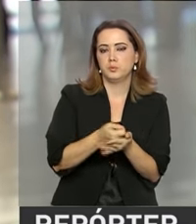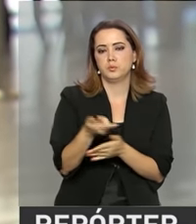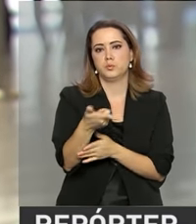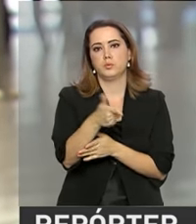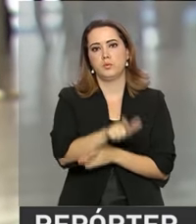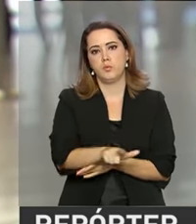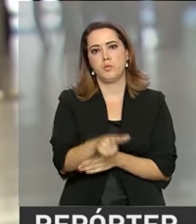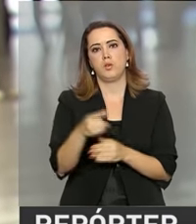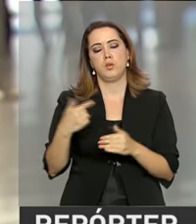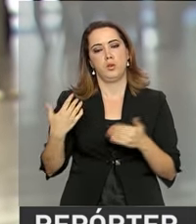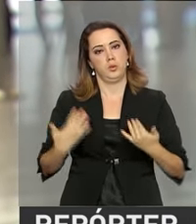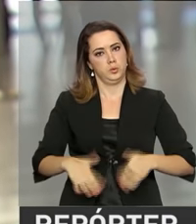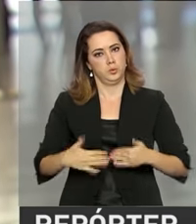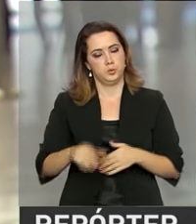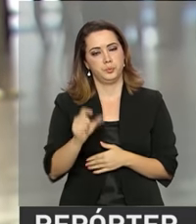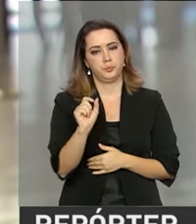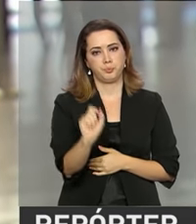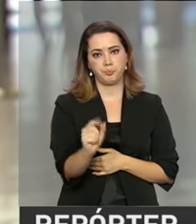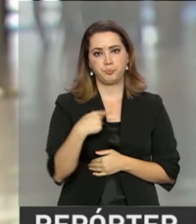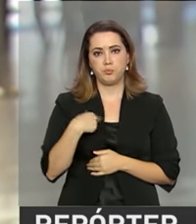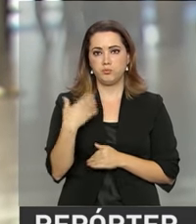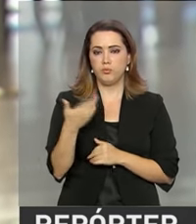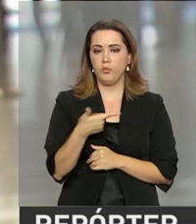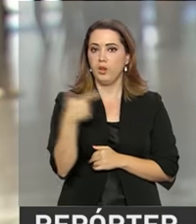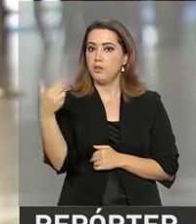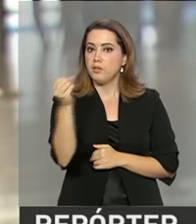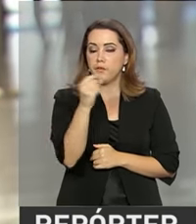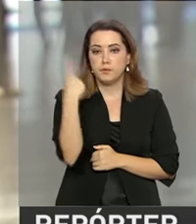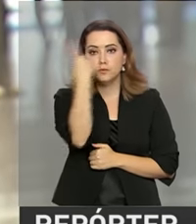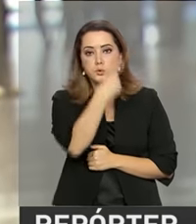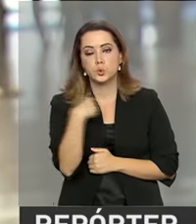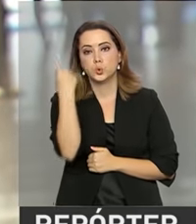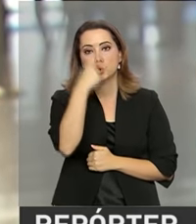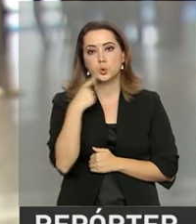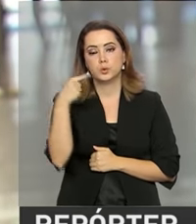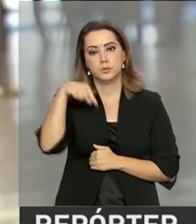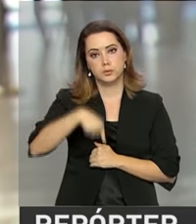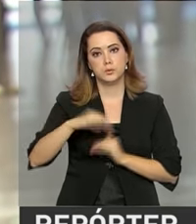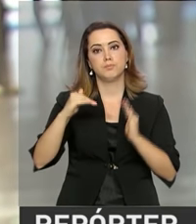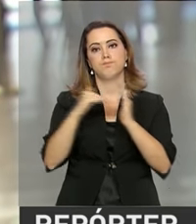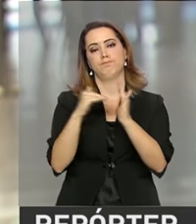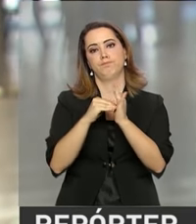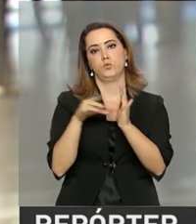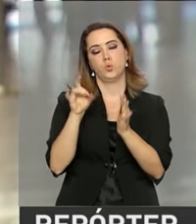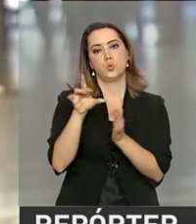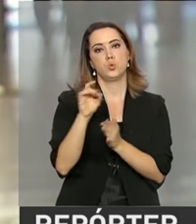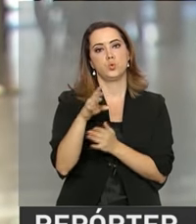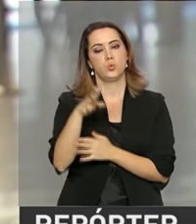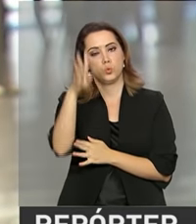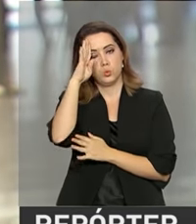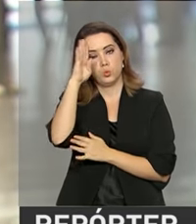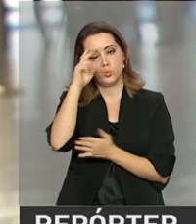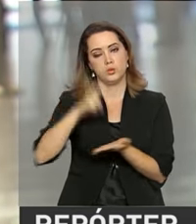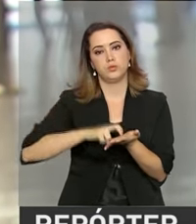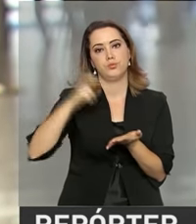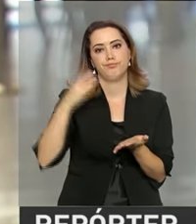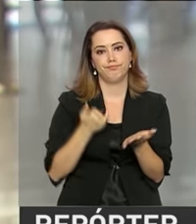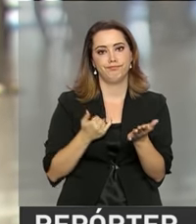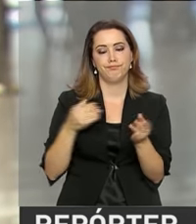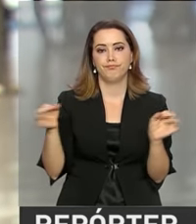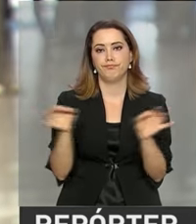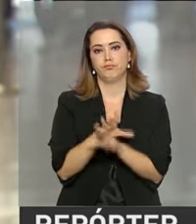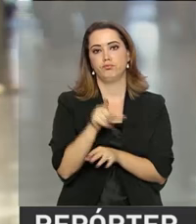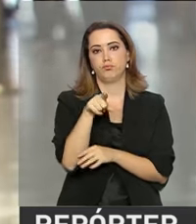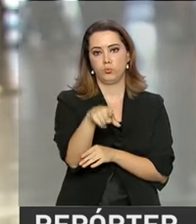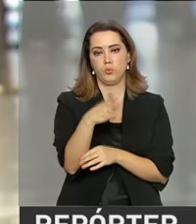é que a sessão aqui no Senado dure pelo menos 20 horas e só termine na manhã desta quarta-feira. Para o parecer